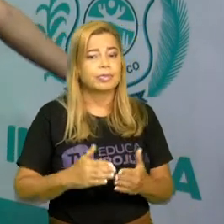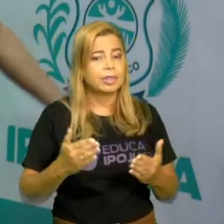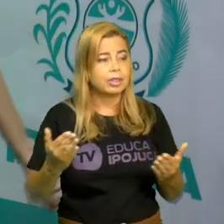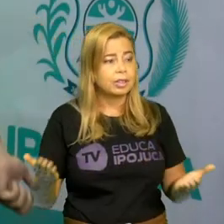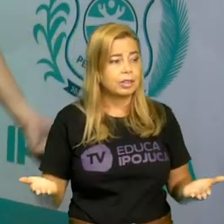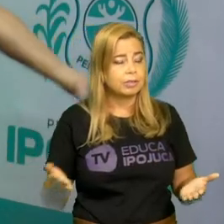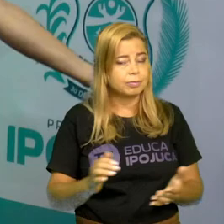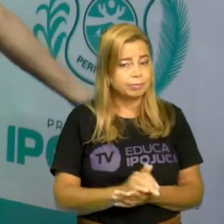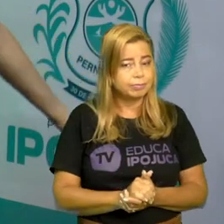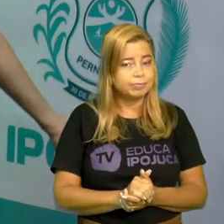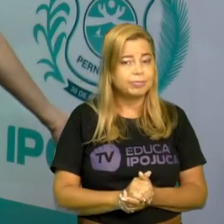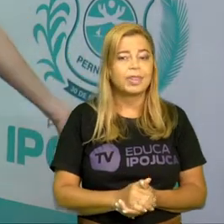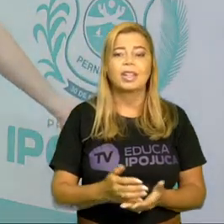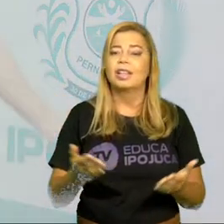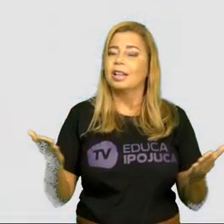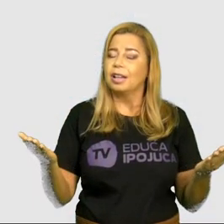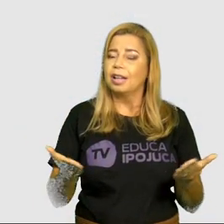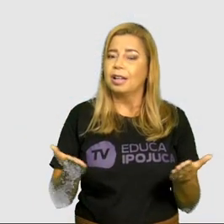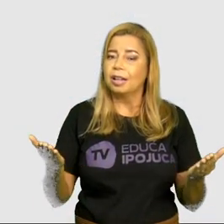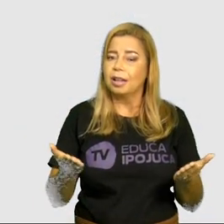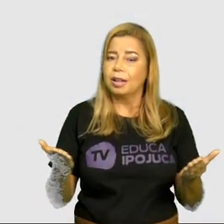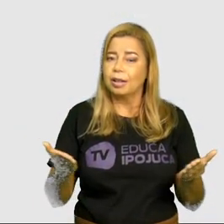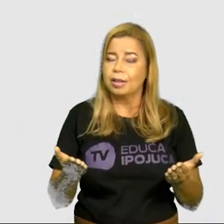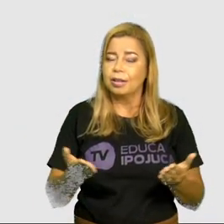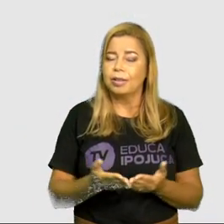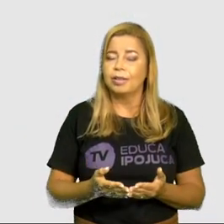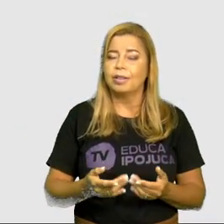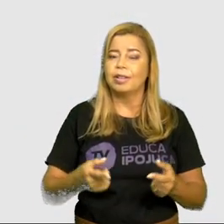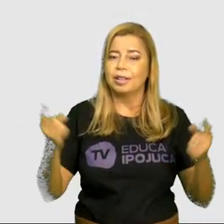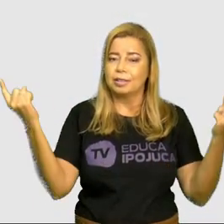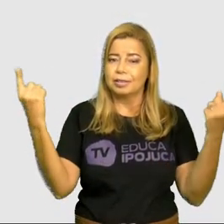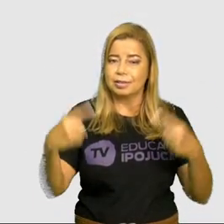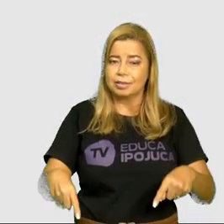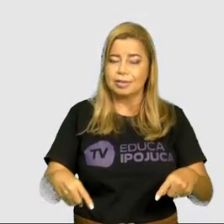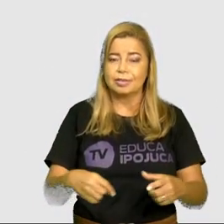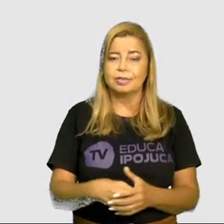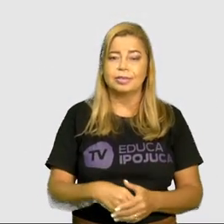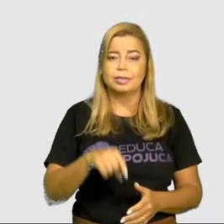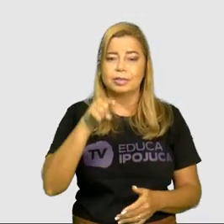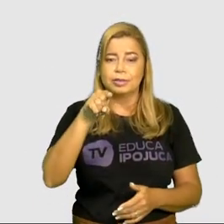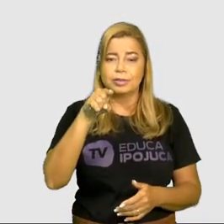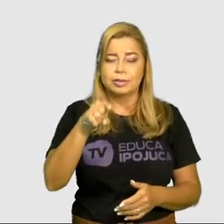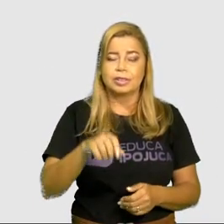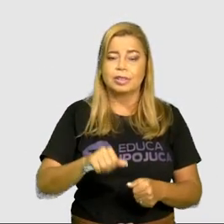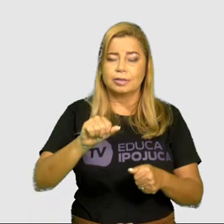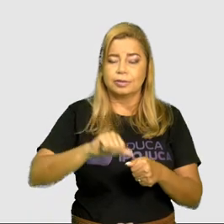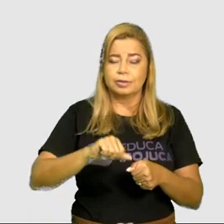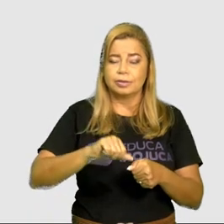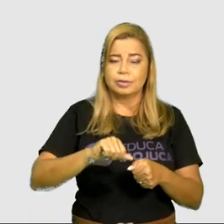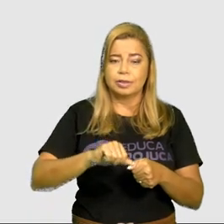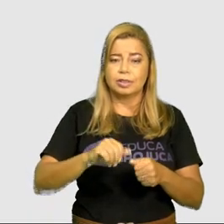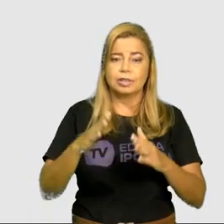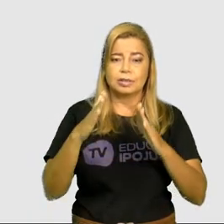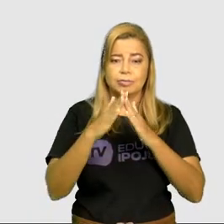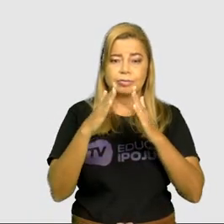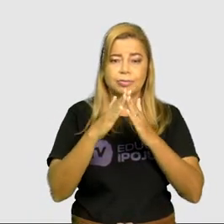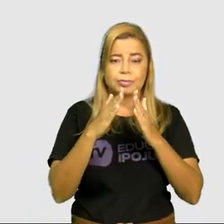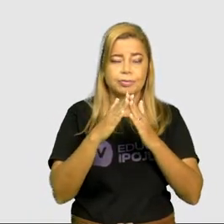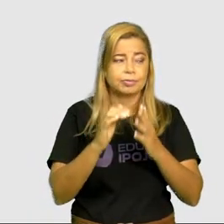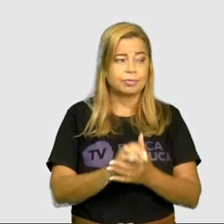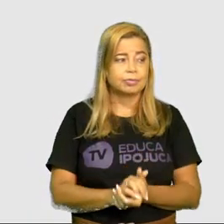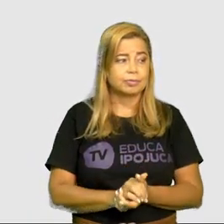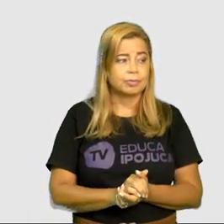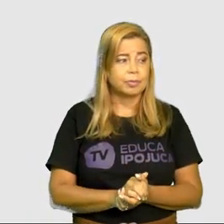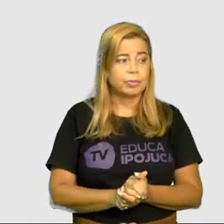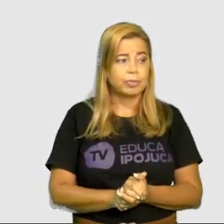sabemos que quando a nossa aula termina nós temos um desafio para você fazer aí na sua casa